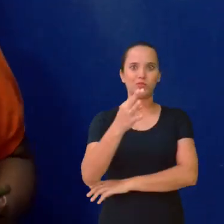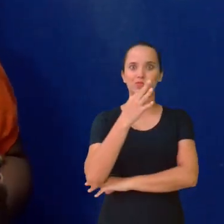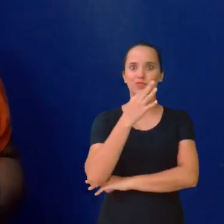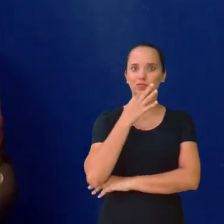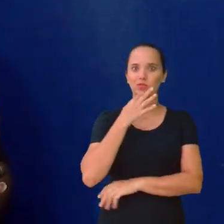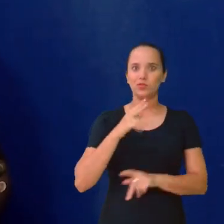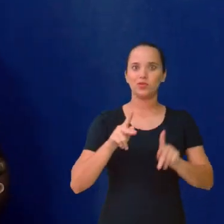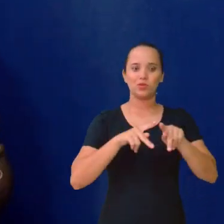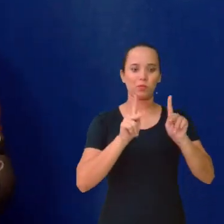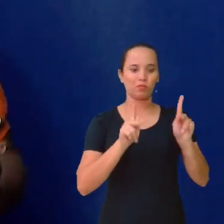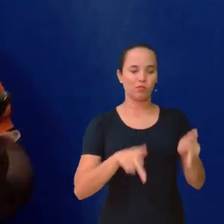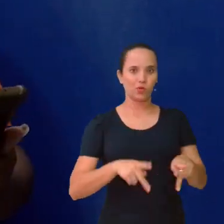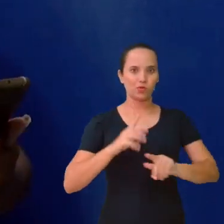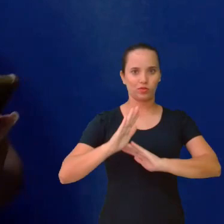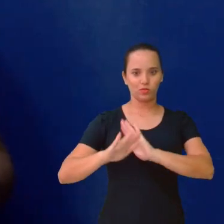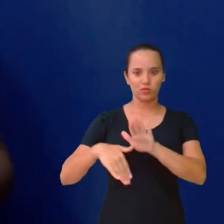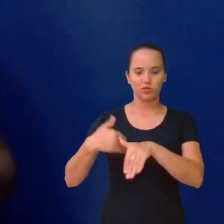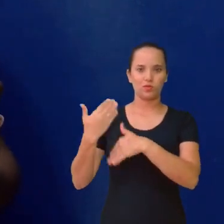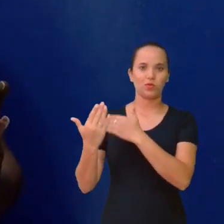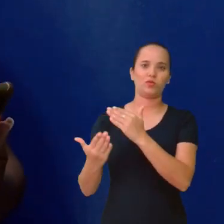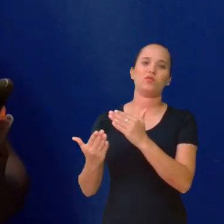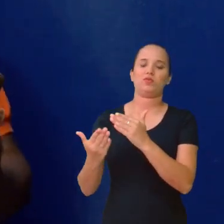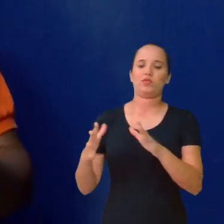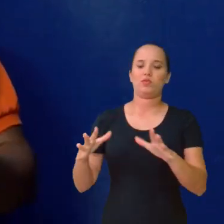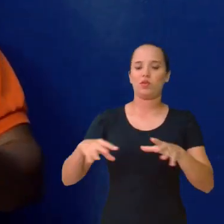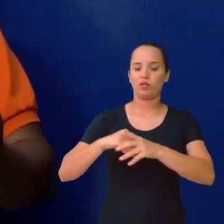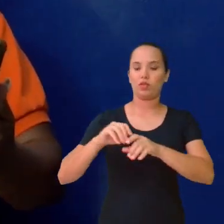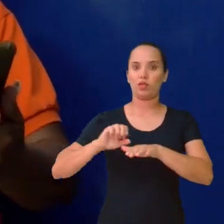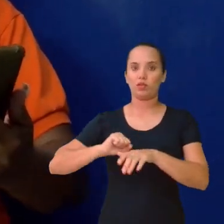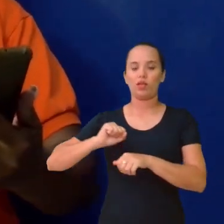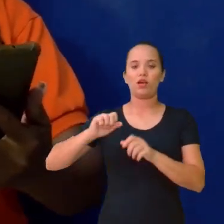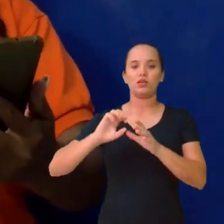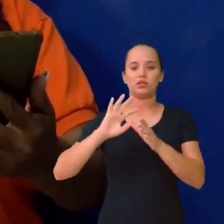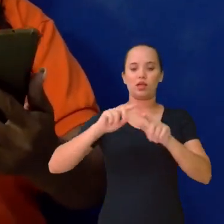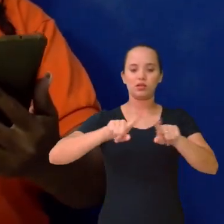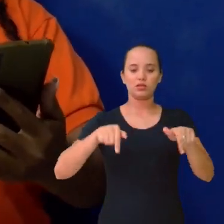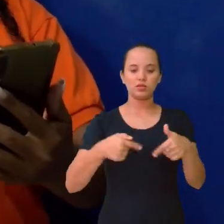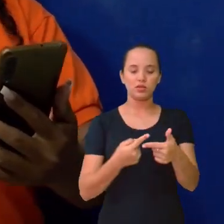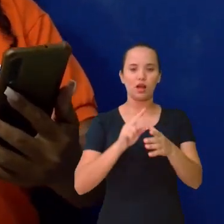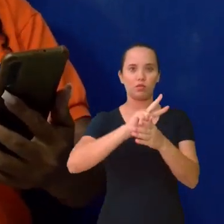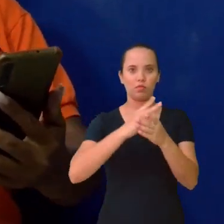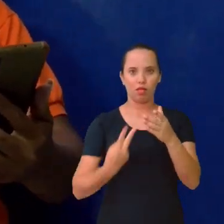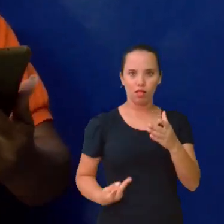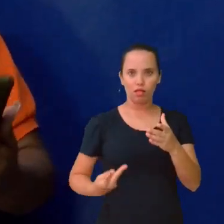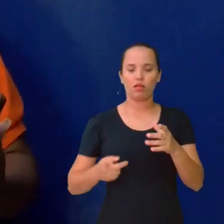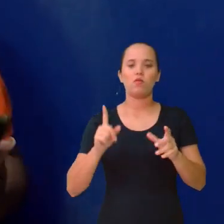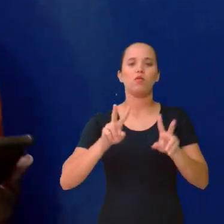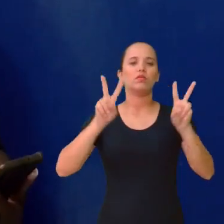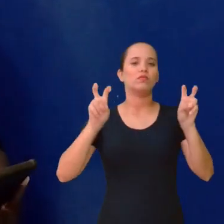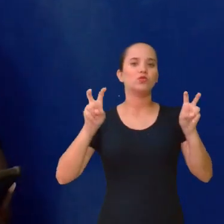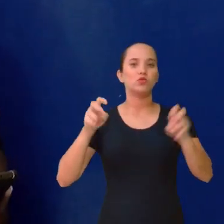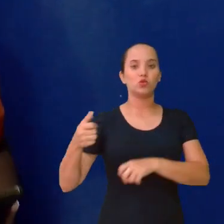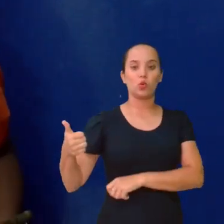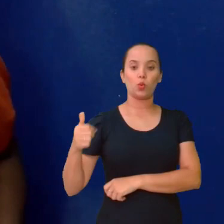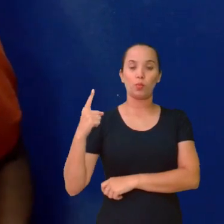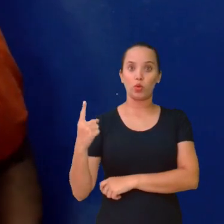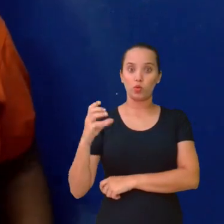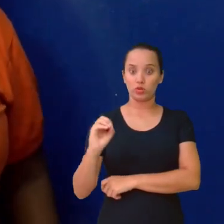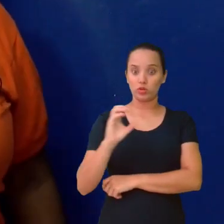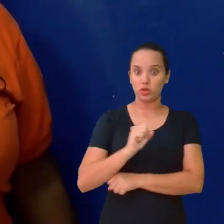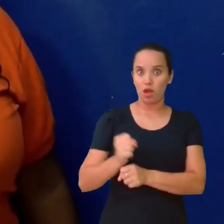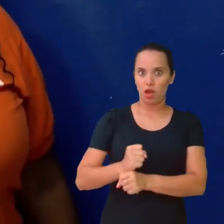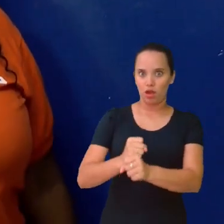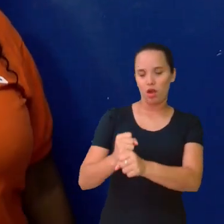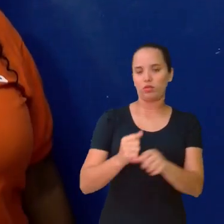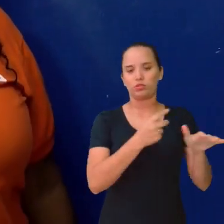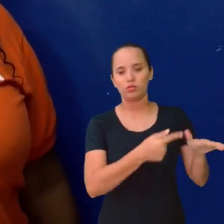projeto desenvolvido pela Sala Bilingue, que ela está falando sobre 100 anos da Semana de Arte Moderna.